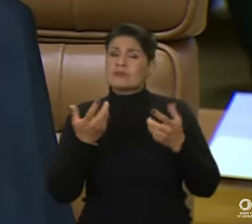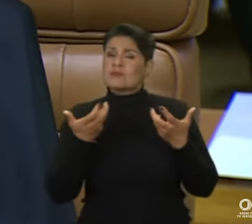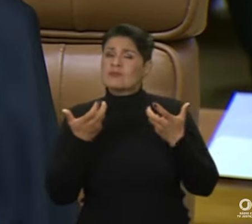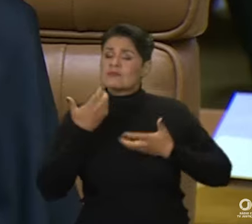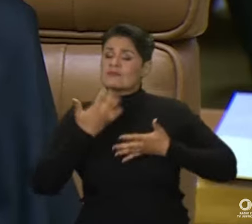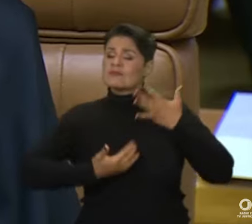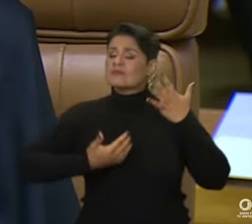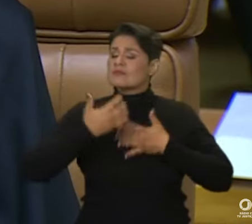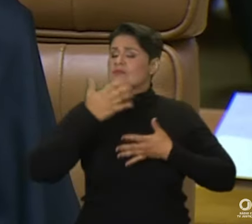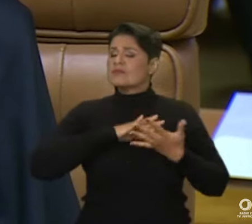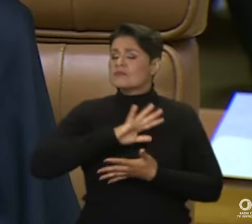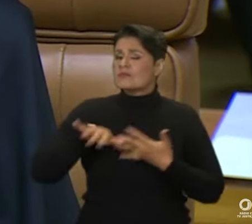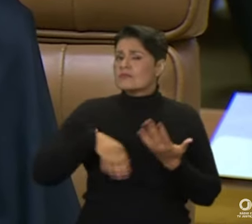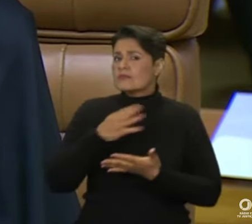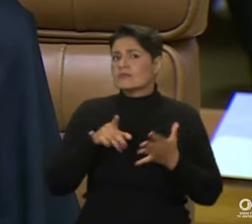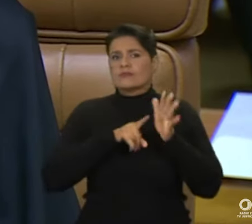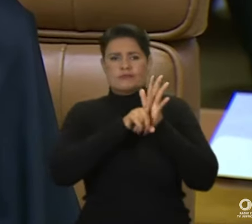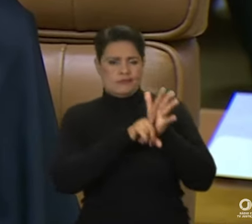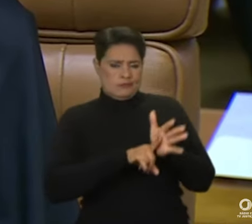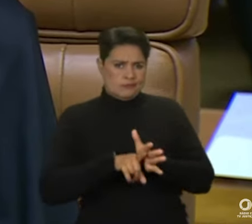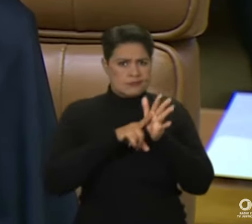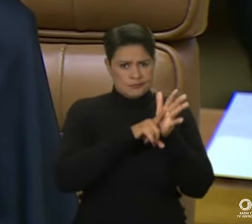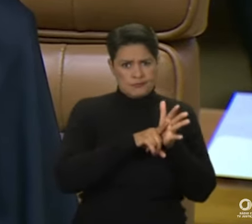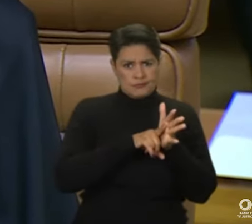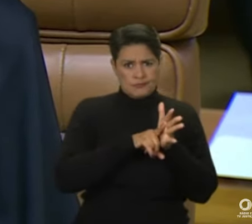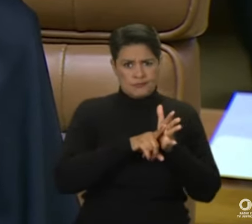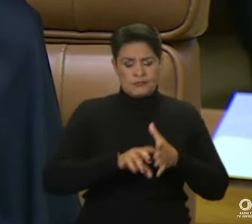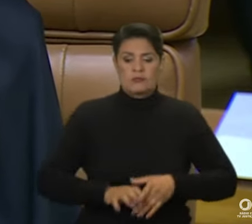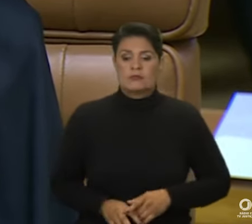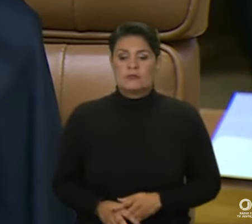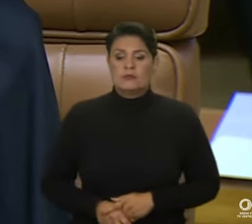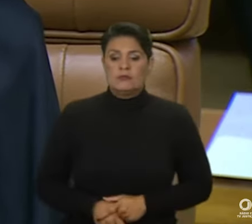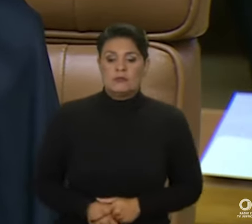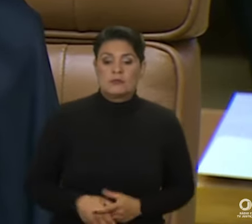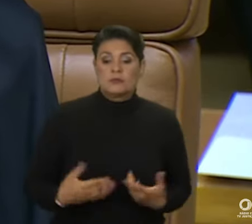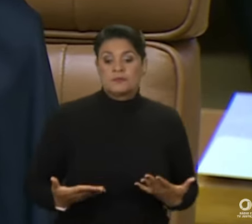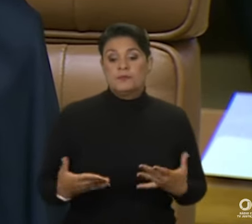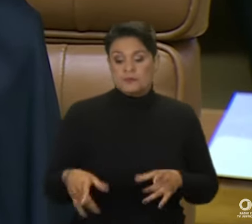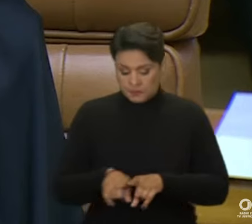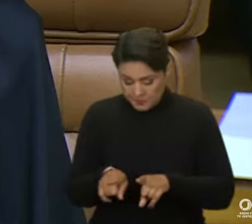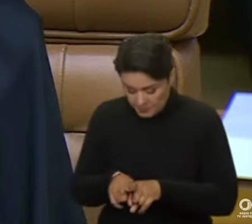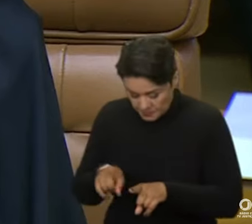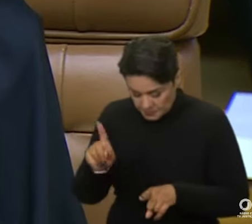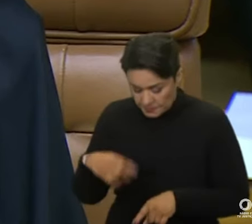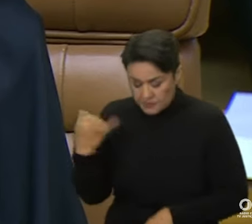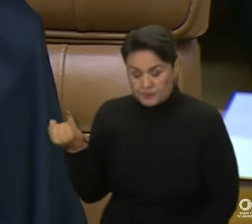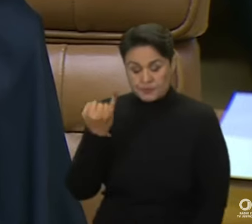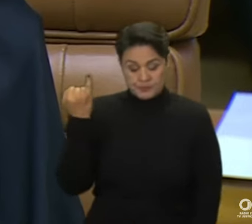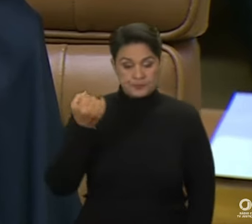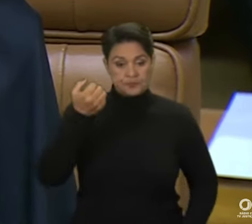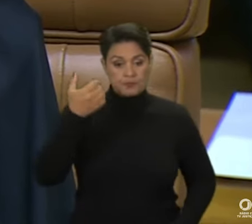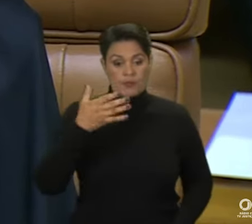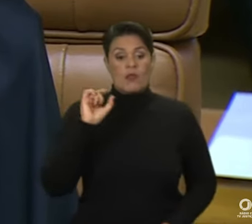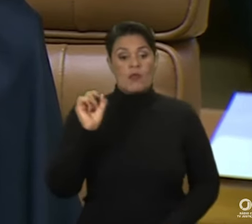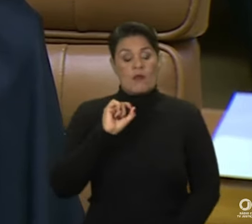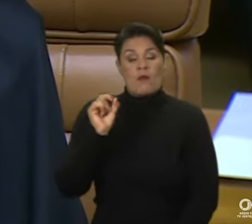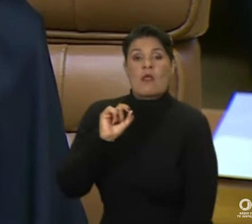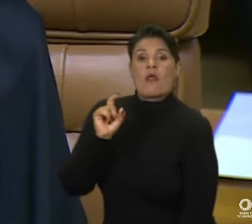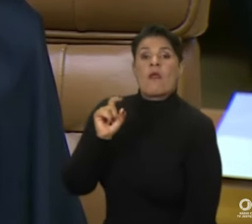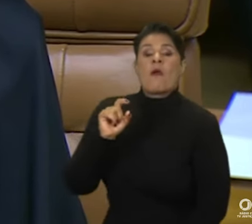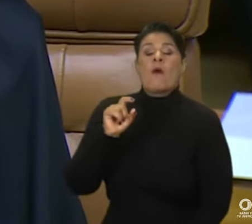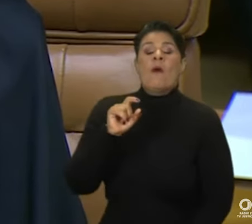dos investigadores. Não é só. Também é importante registrar que, à época dos fatos, além